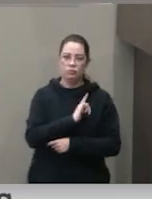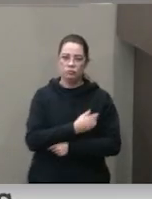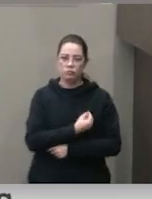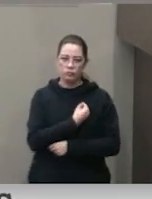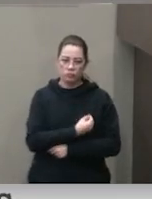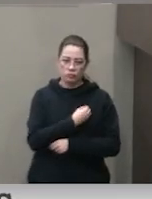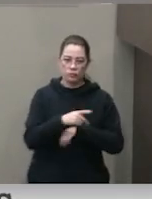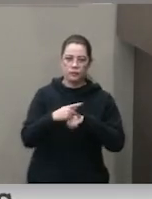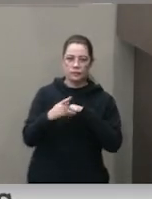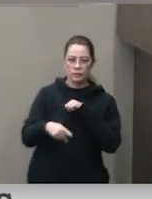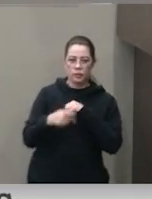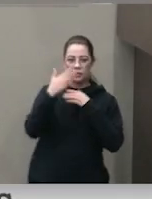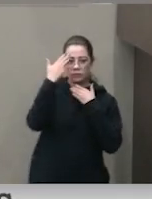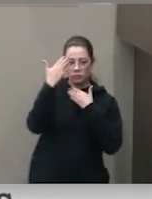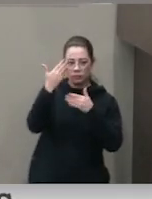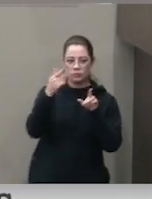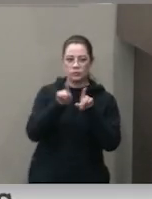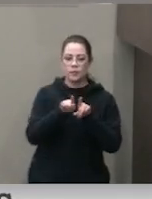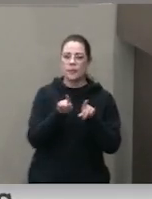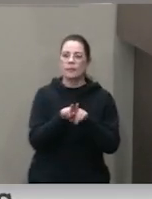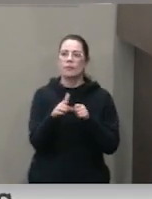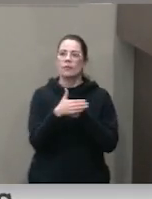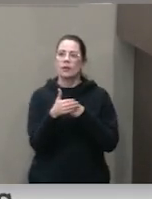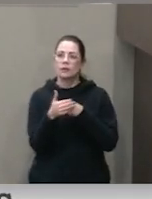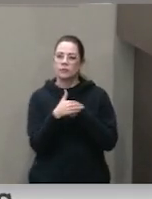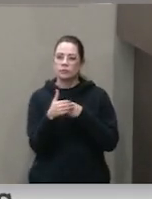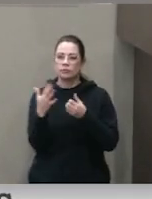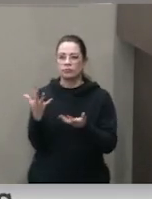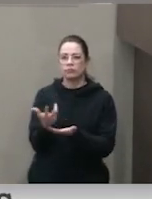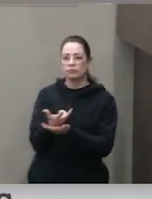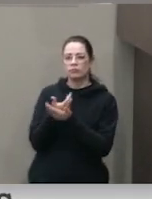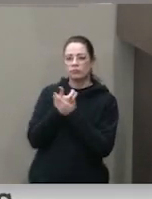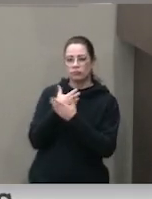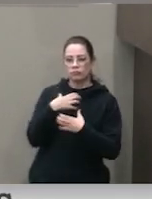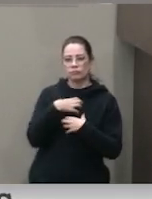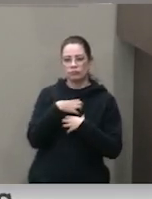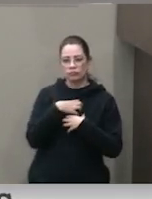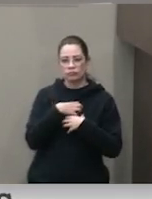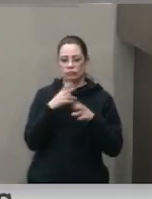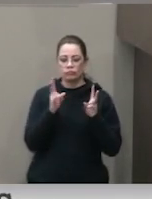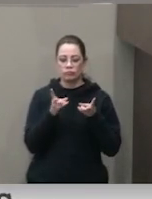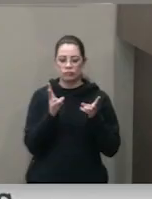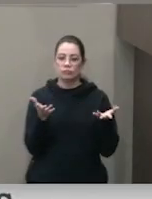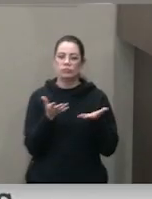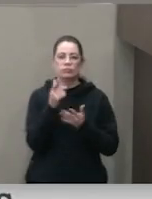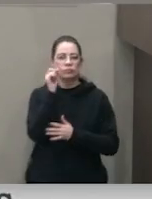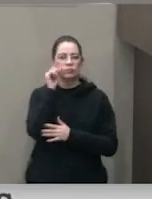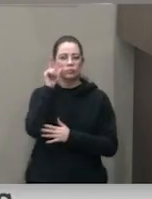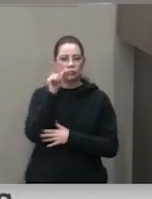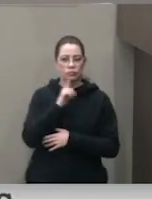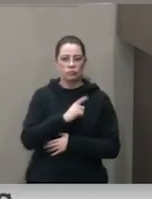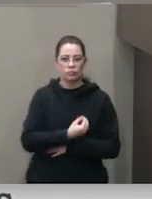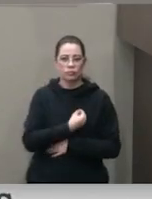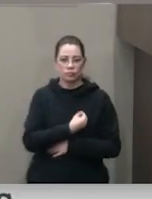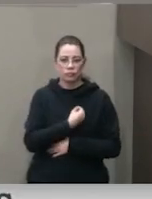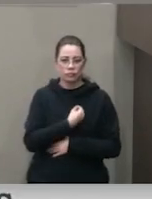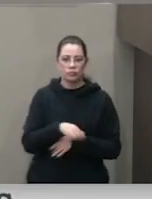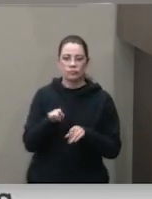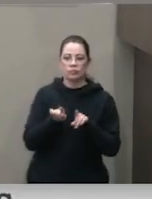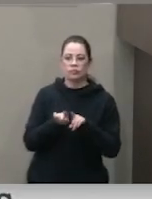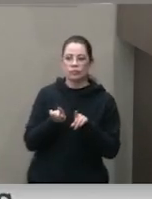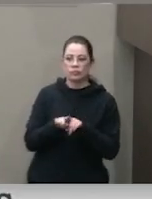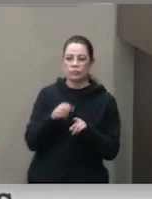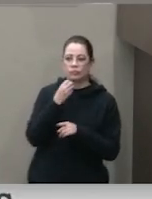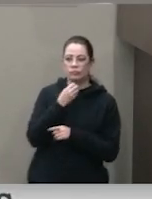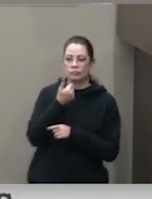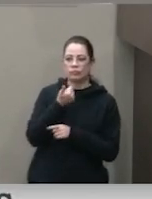Fundo. Então, quero agradecer imensamente o carinho, a acolhida pela forma que a gente esteve lá hoje de manhã, Ali. Também o Ali, seja muito bem-vindo aqui na